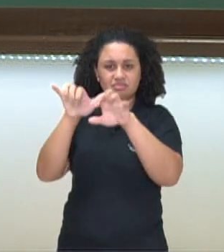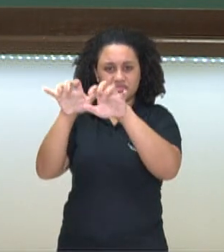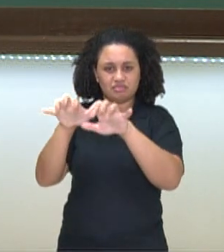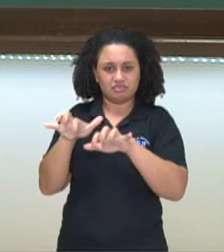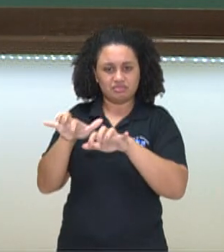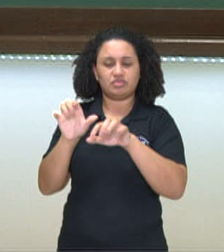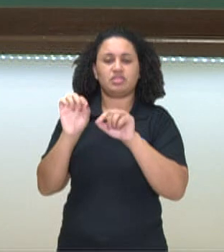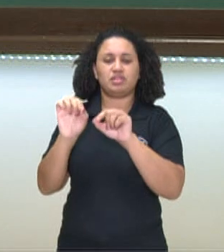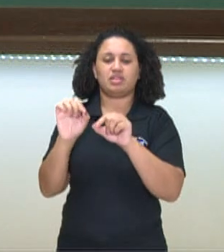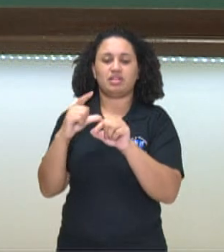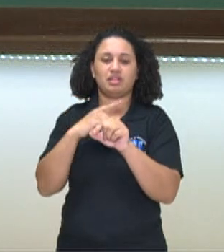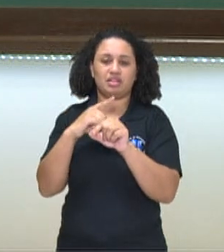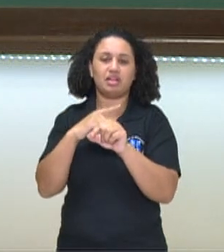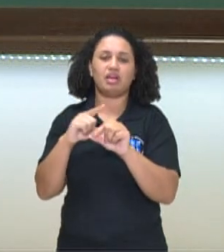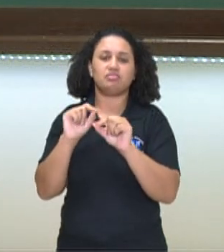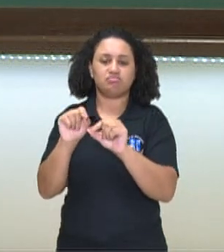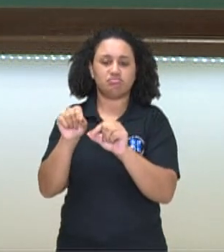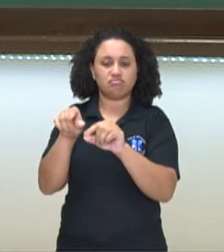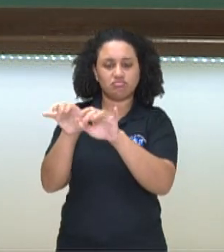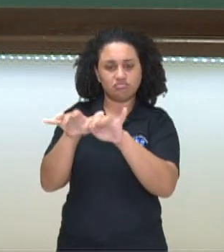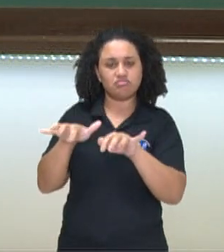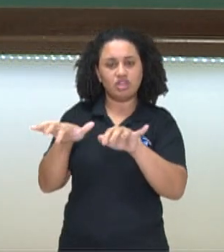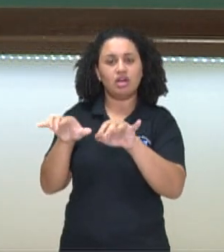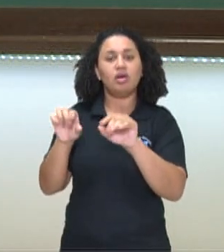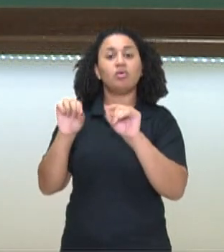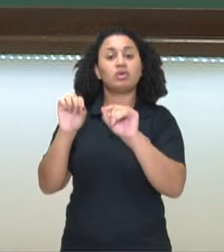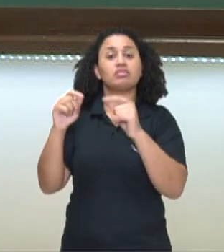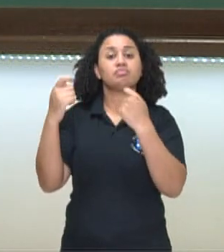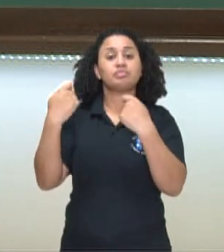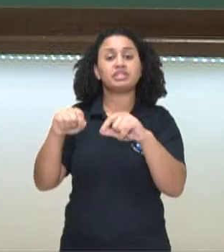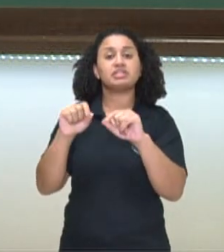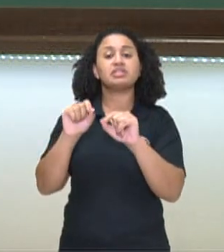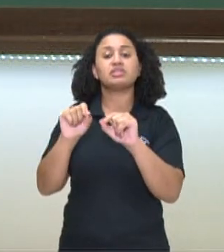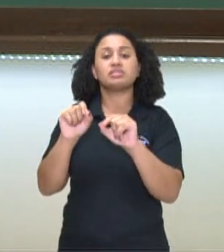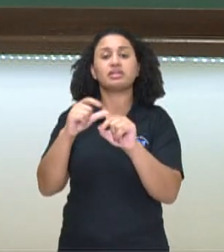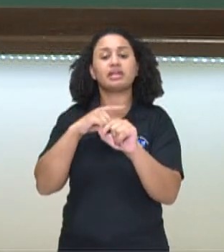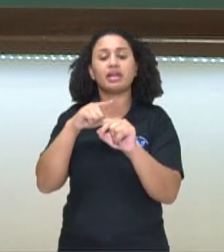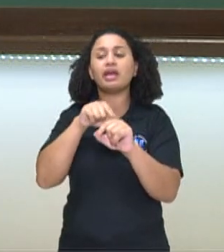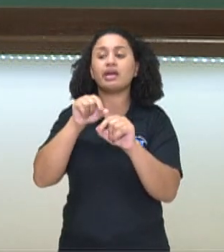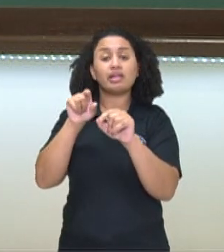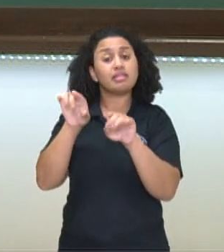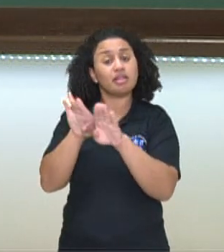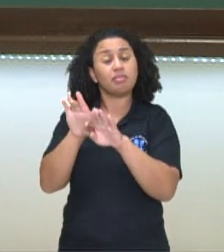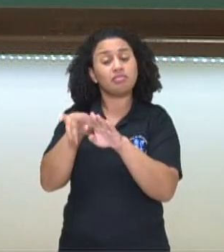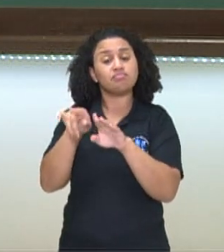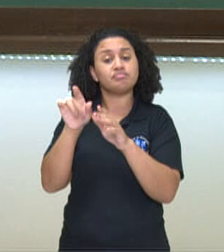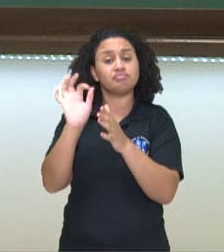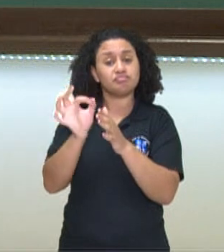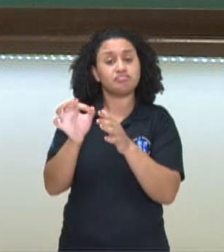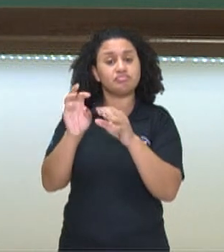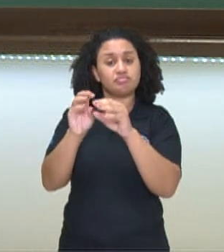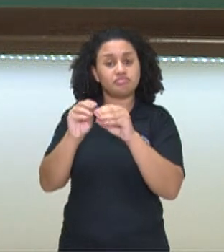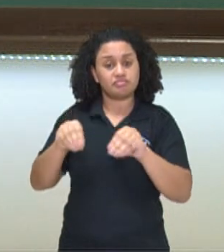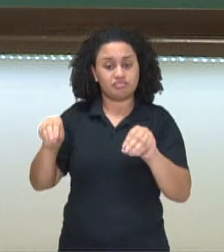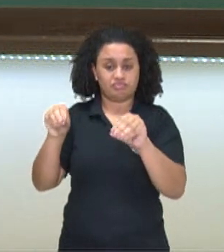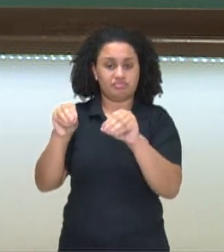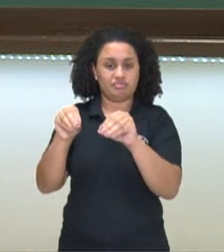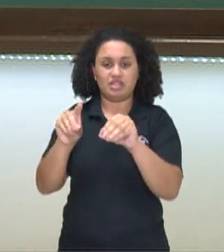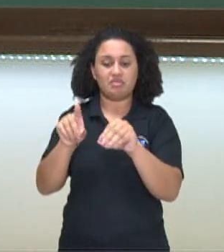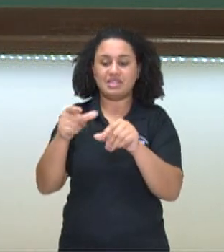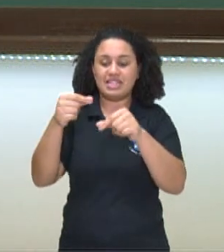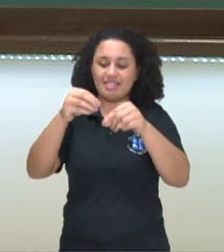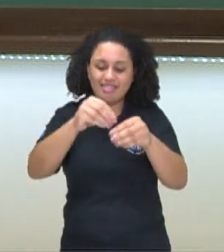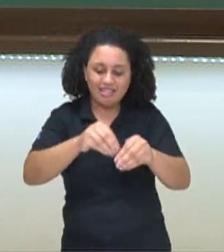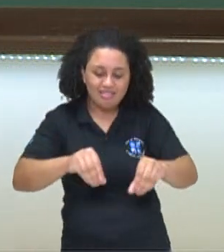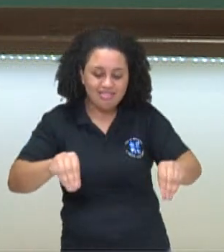as placas do computador já servem como região de aterramento. Então, o aterramento nem sempre é feito na